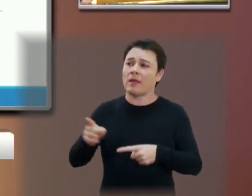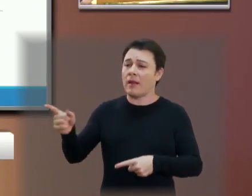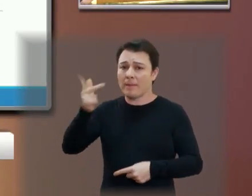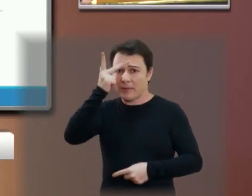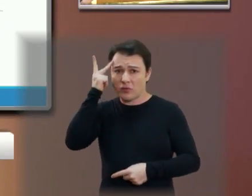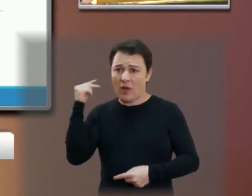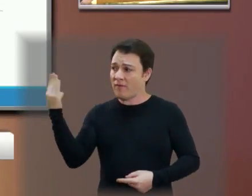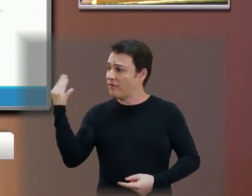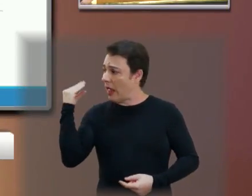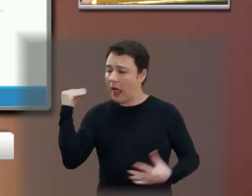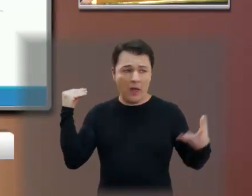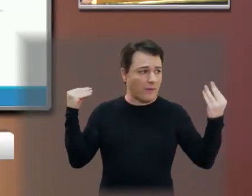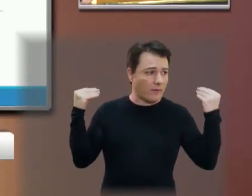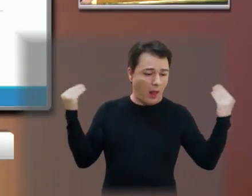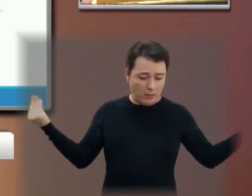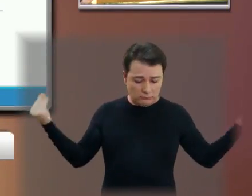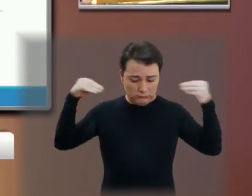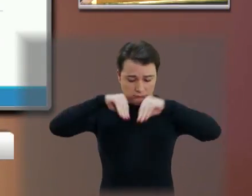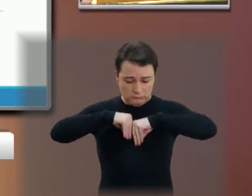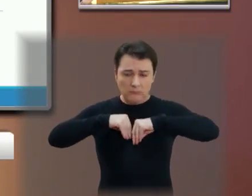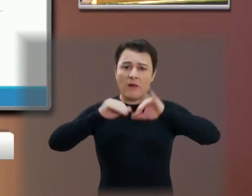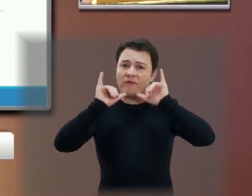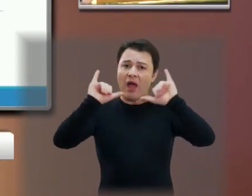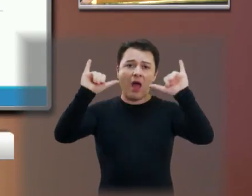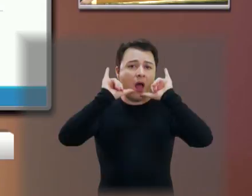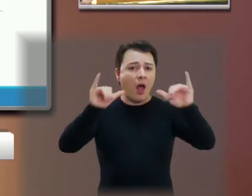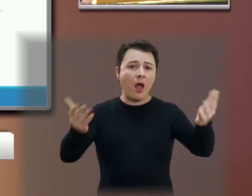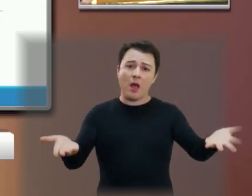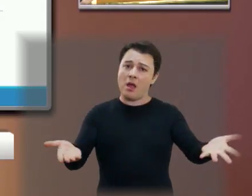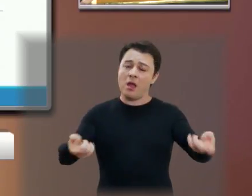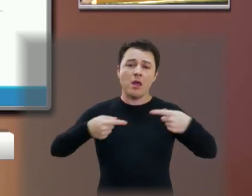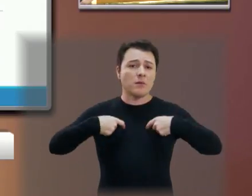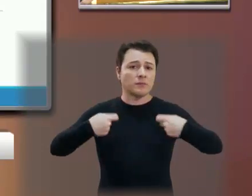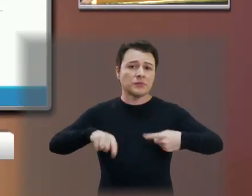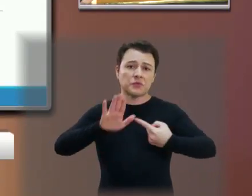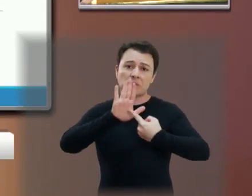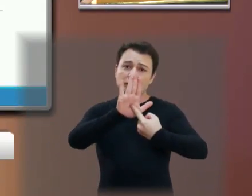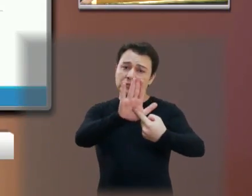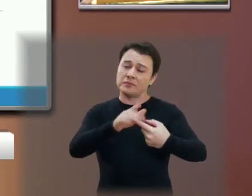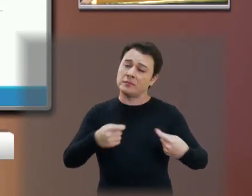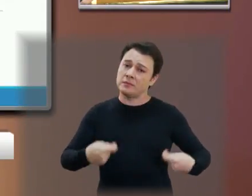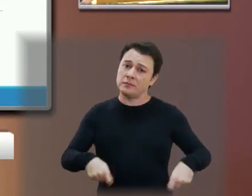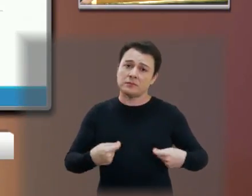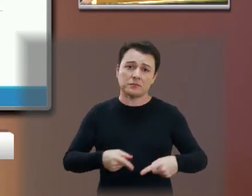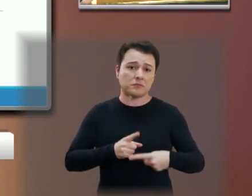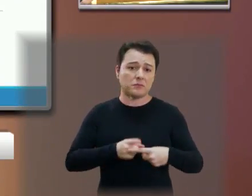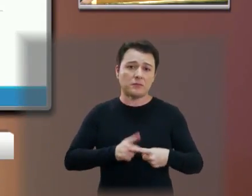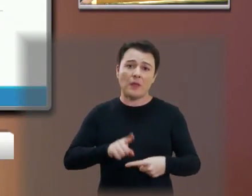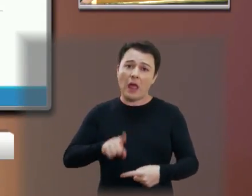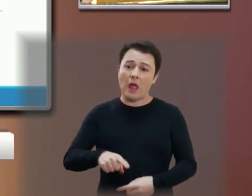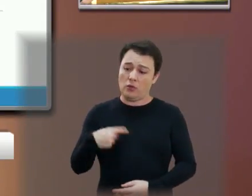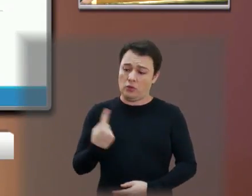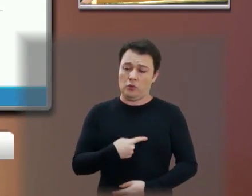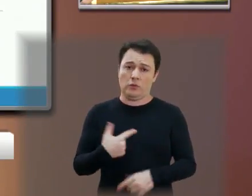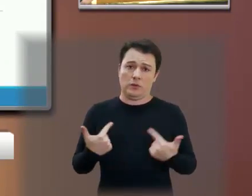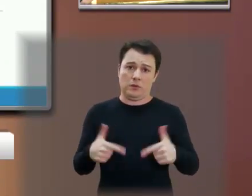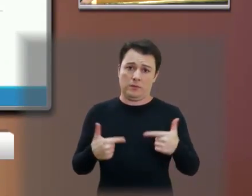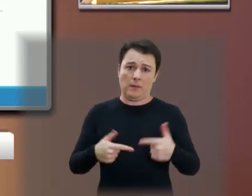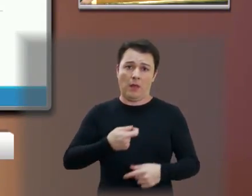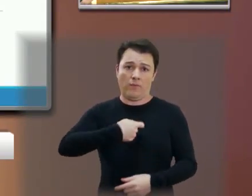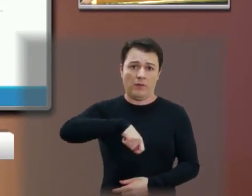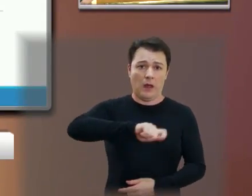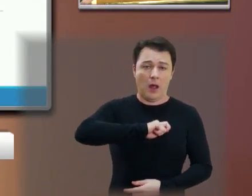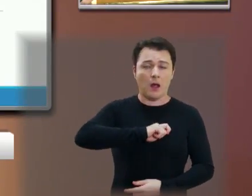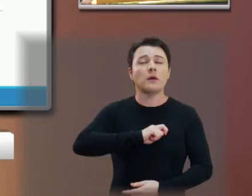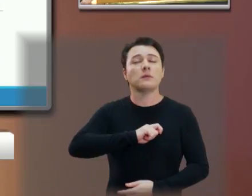povo fala, a gente tem que replicar aqui e mostrar, né? Porque o nosso trabalho aqui é esse, é